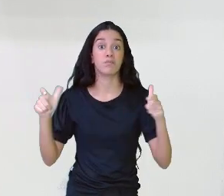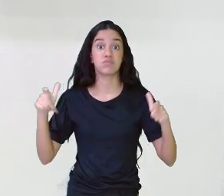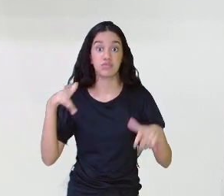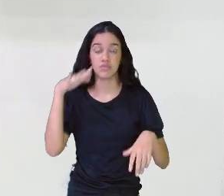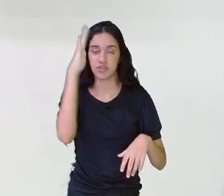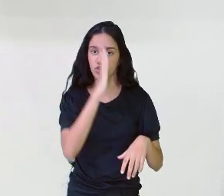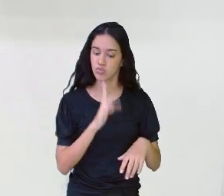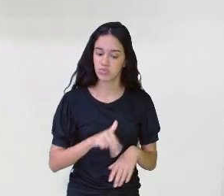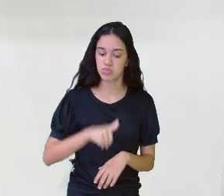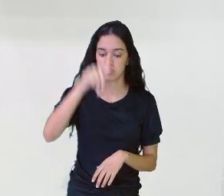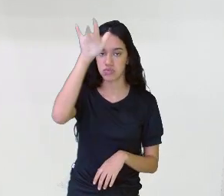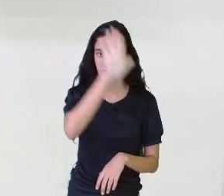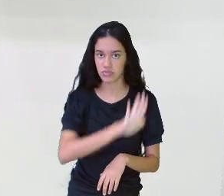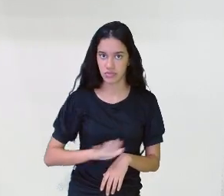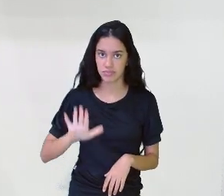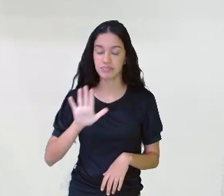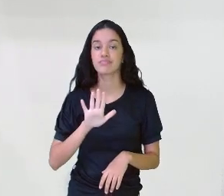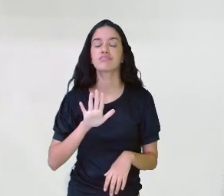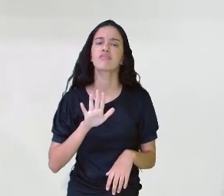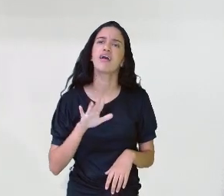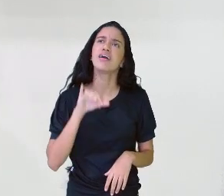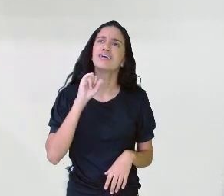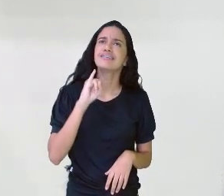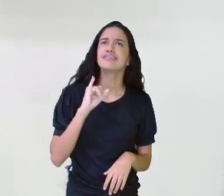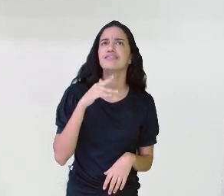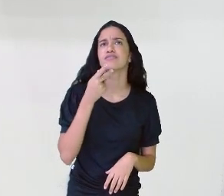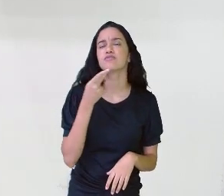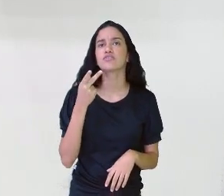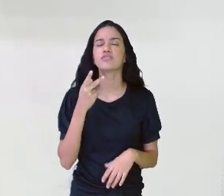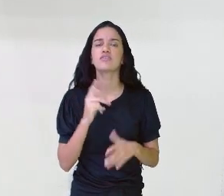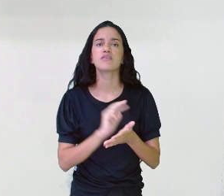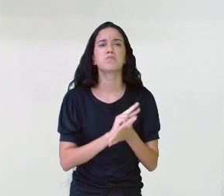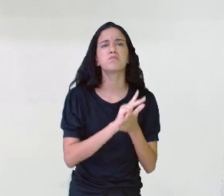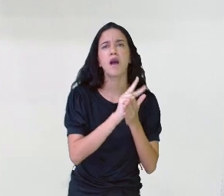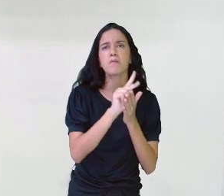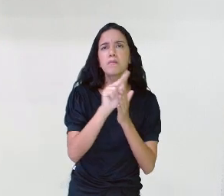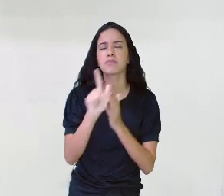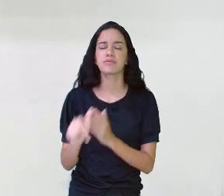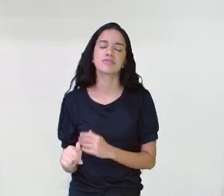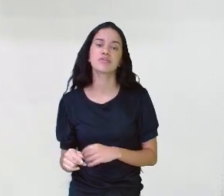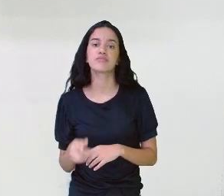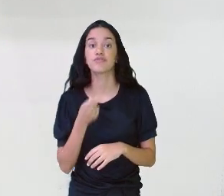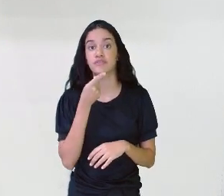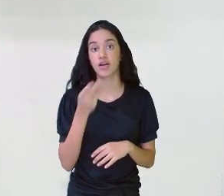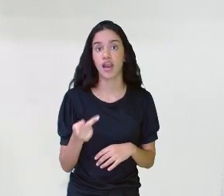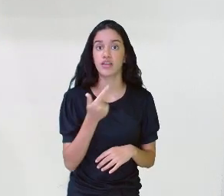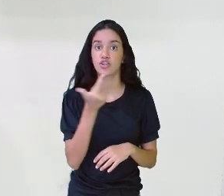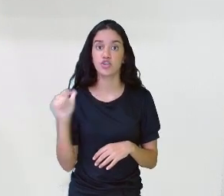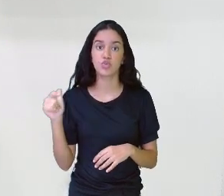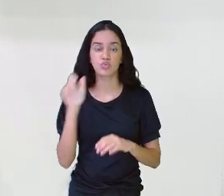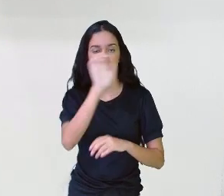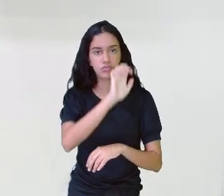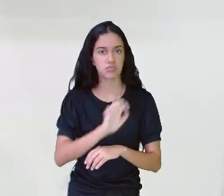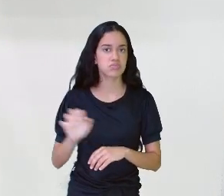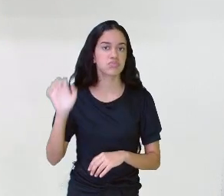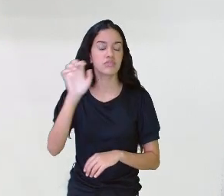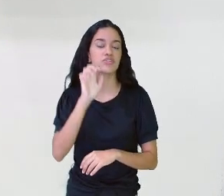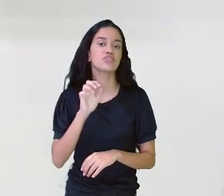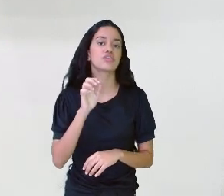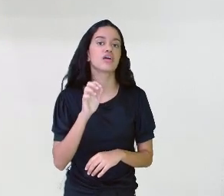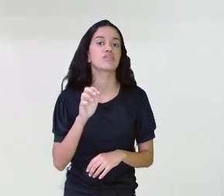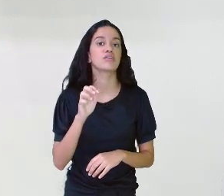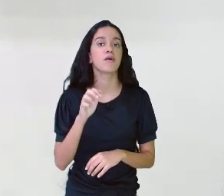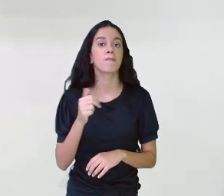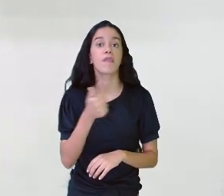região Nordeste. E se eu fosse falar de outras regiões, professora? A região Norte, por exemplo, é onde